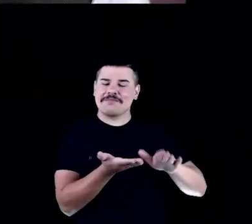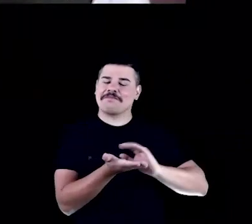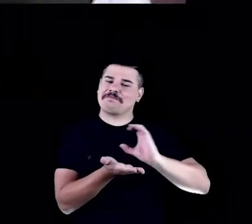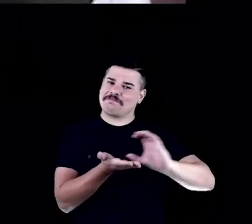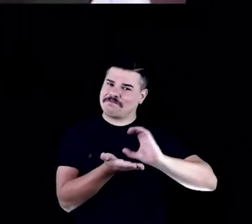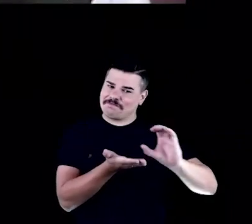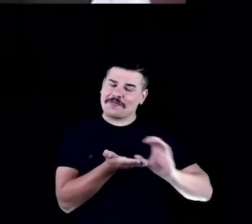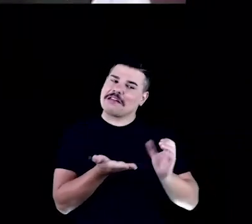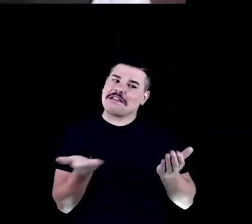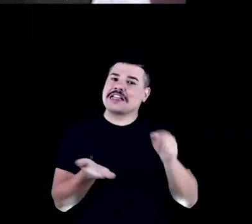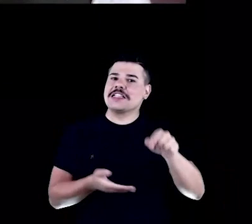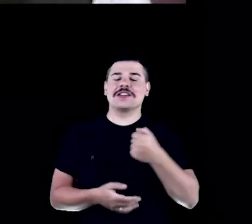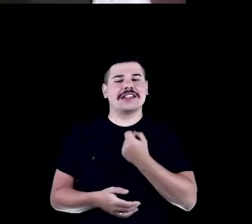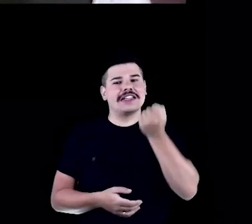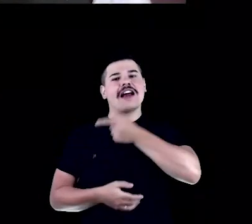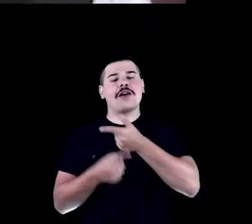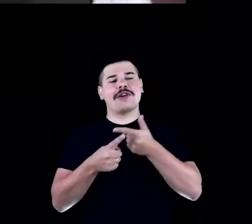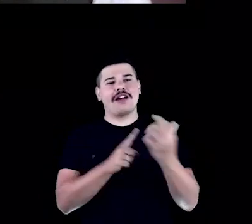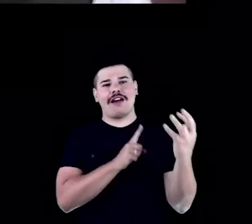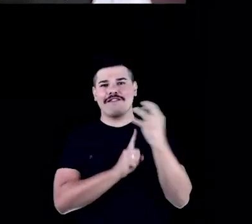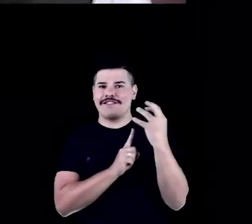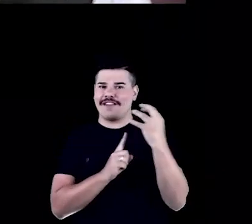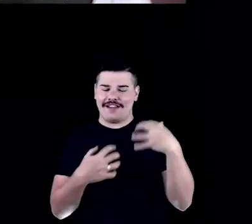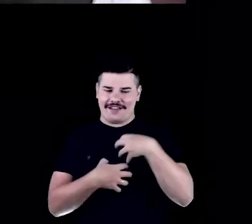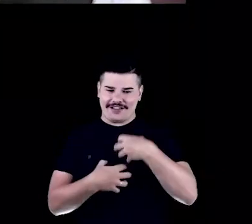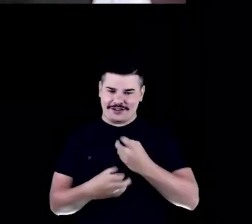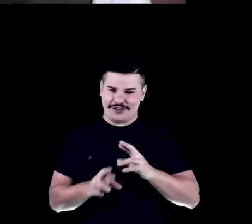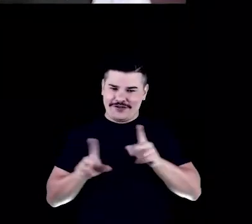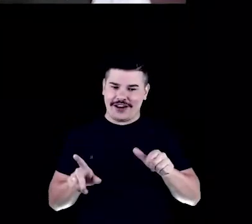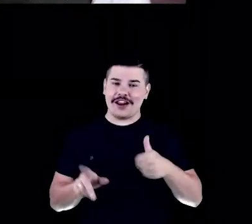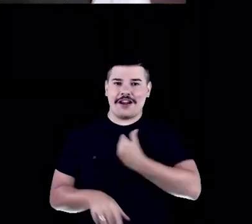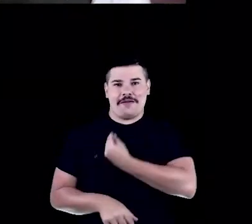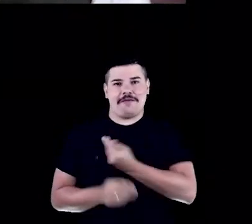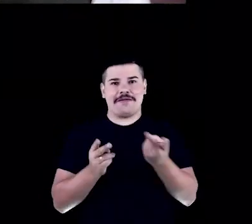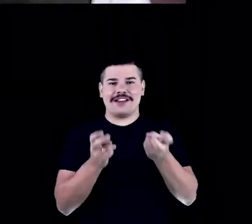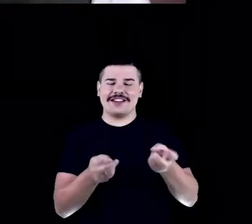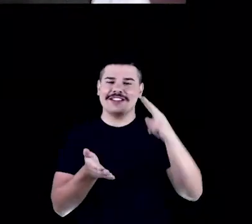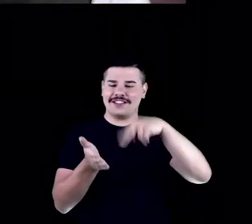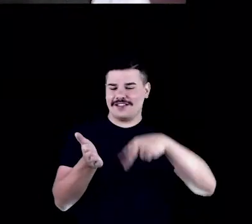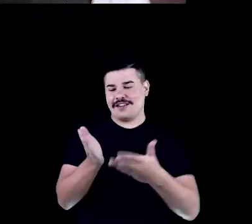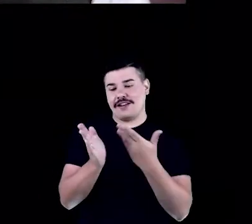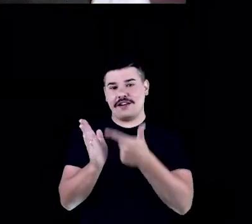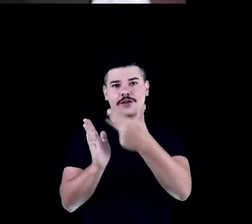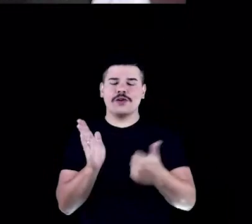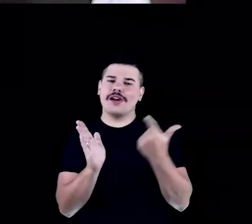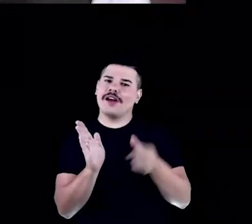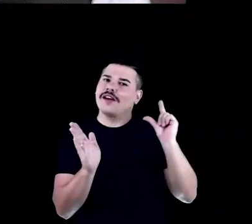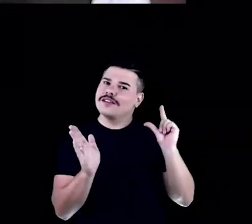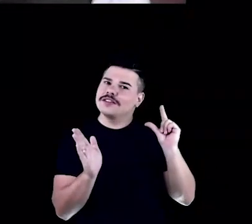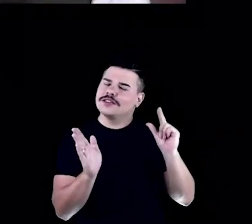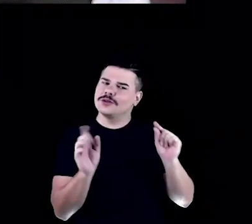né? E isso afeta muito porque a gente já conta com a presença do leitor em processos